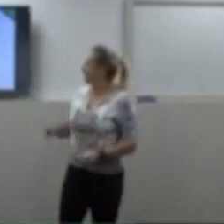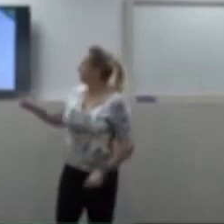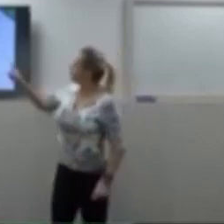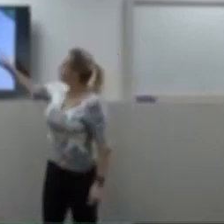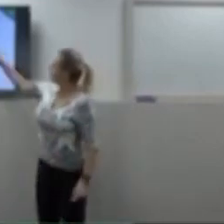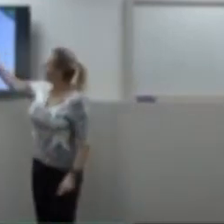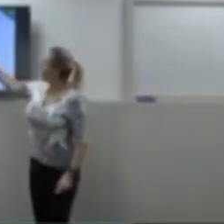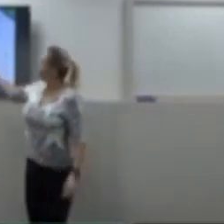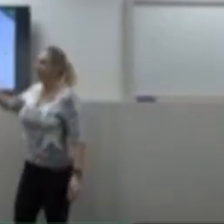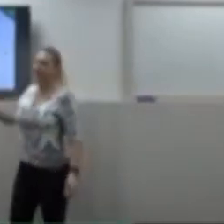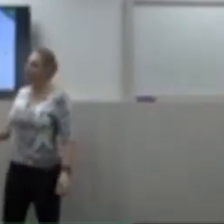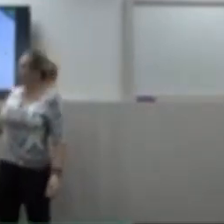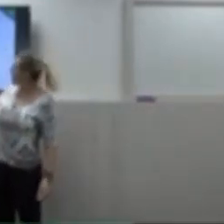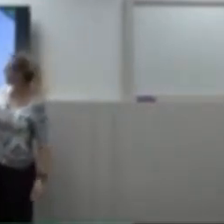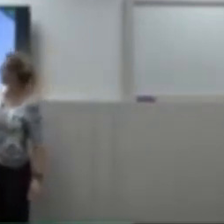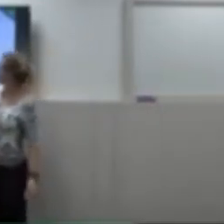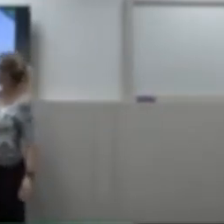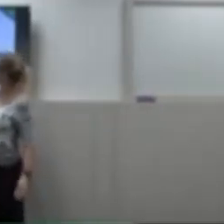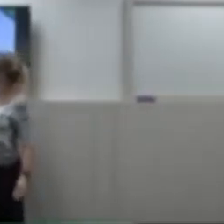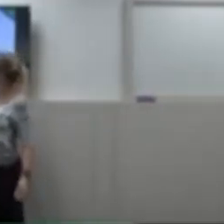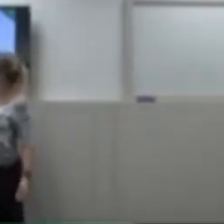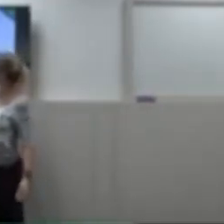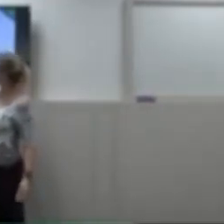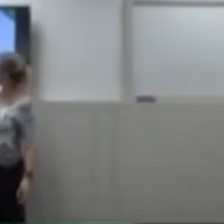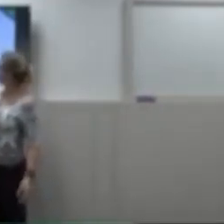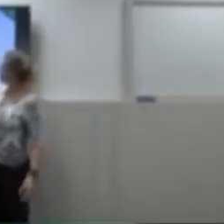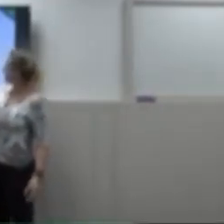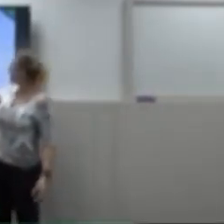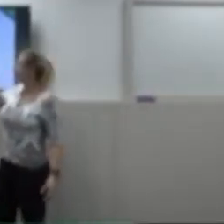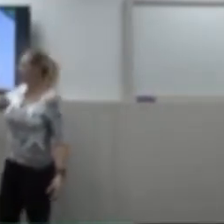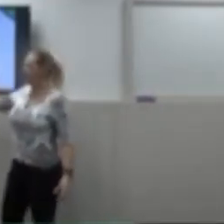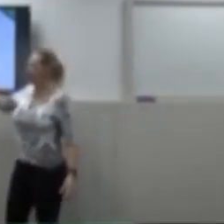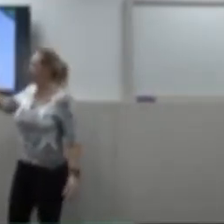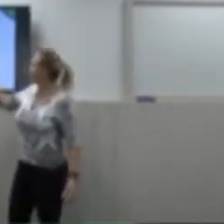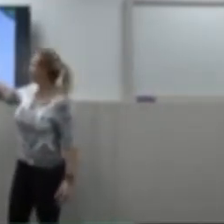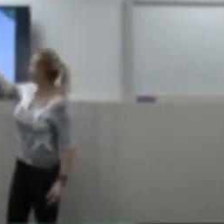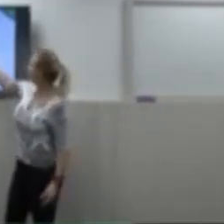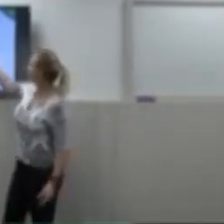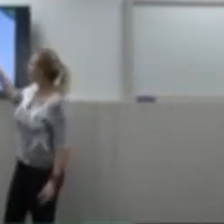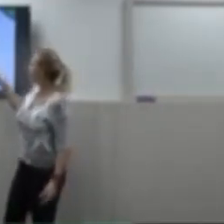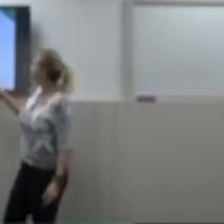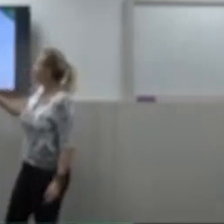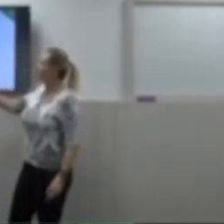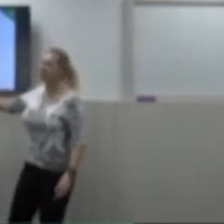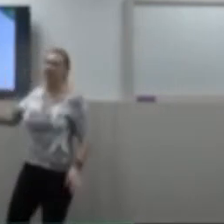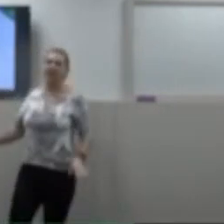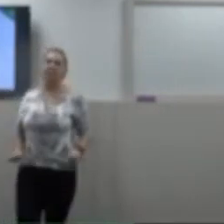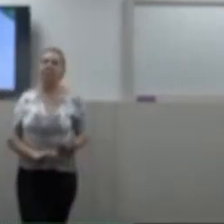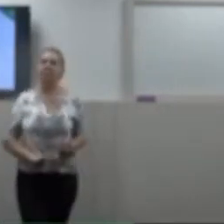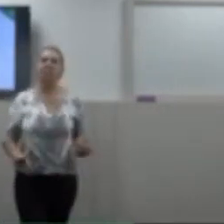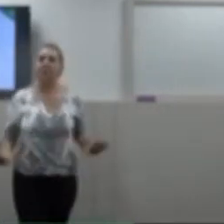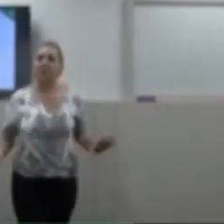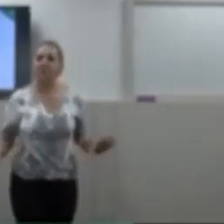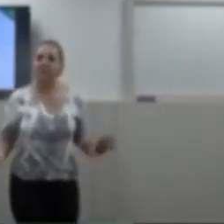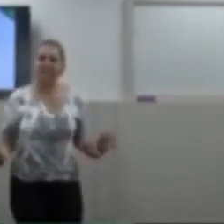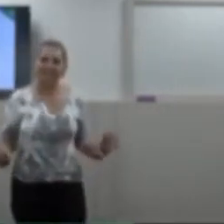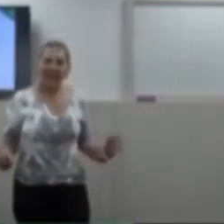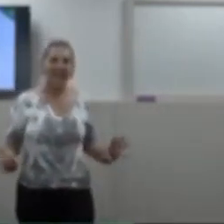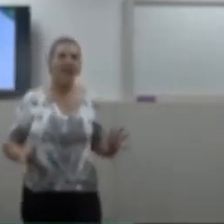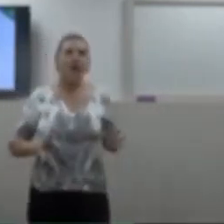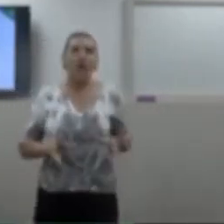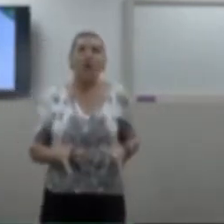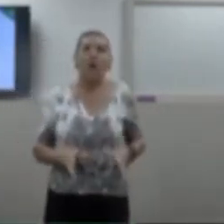Numeral cardinal indica a quantidade que eu já falei para vocês. 1, 2, 3, 4, 5, 40, 50, 100.